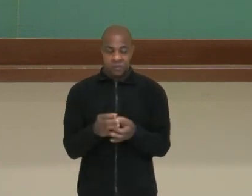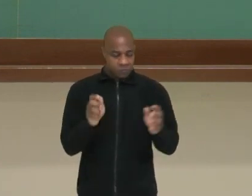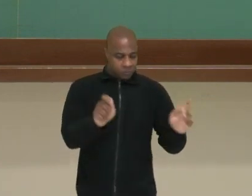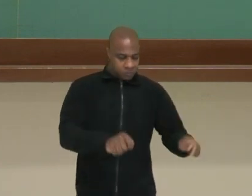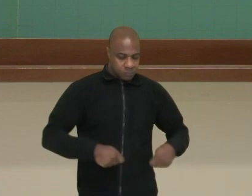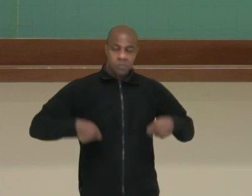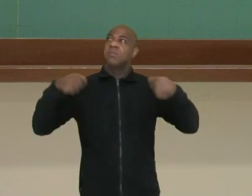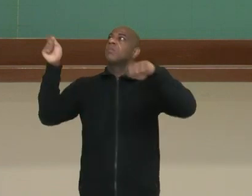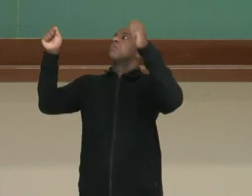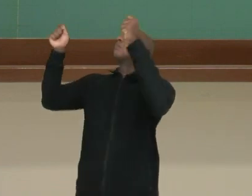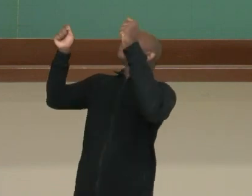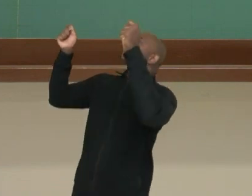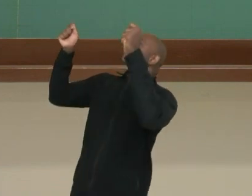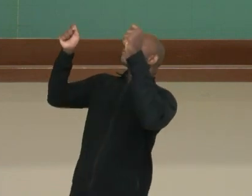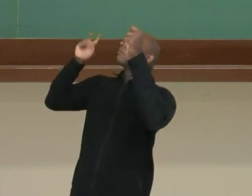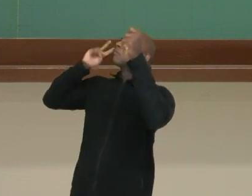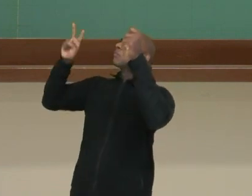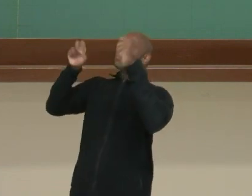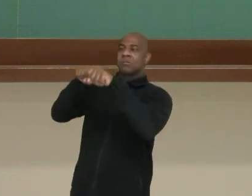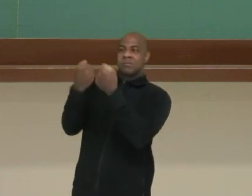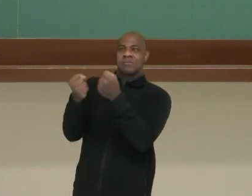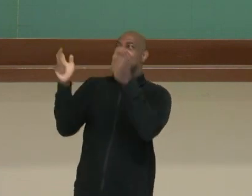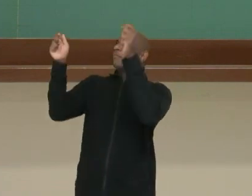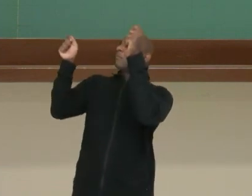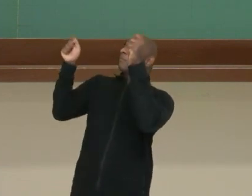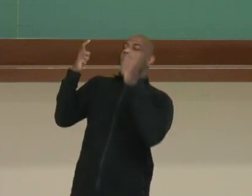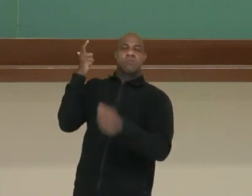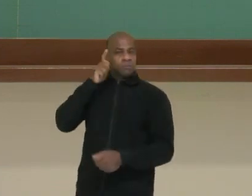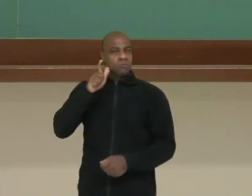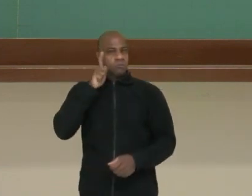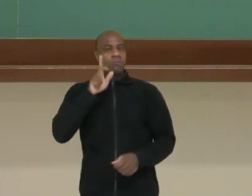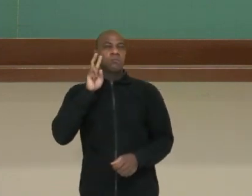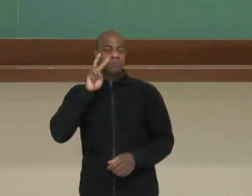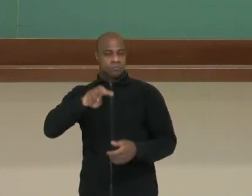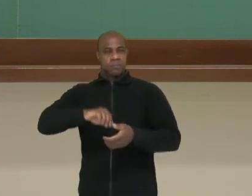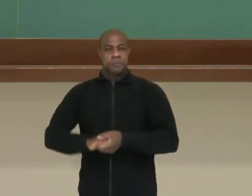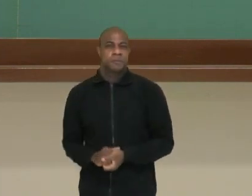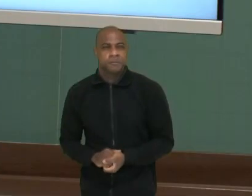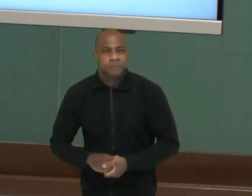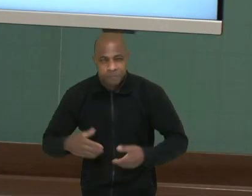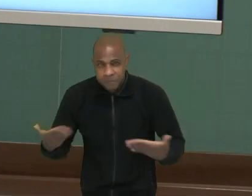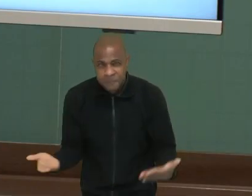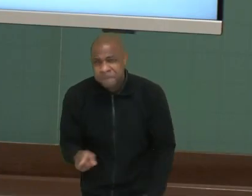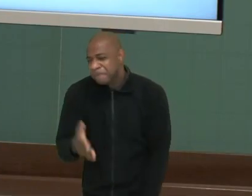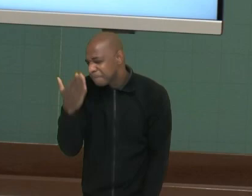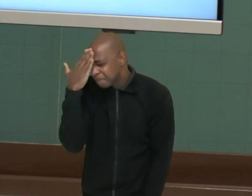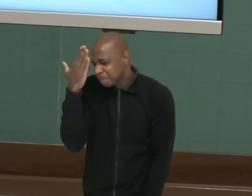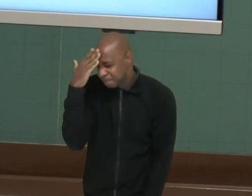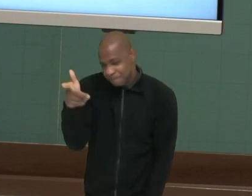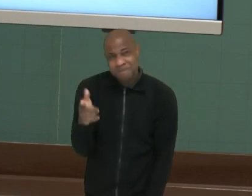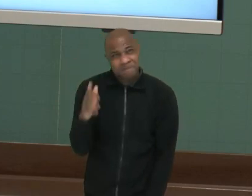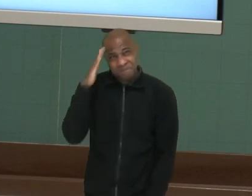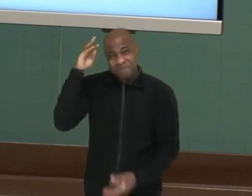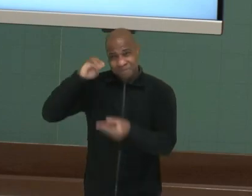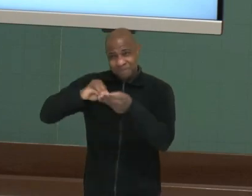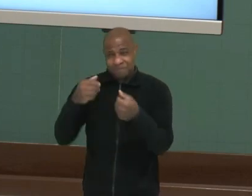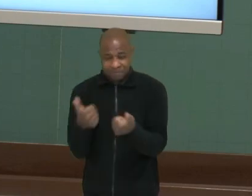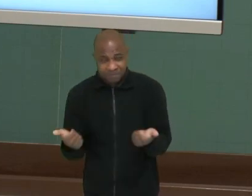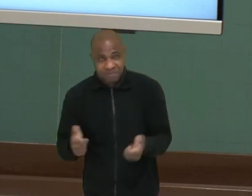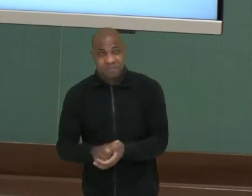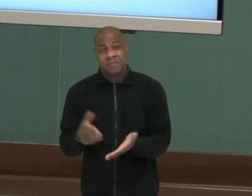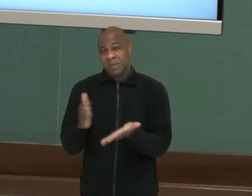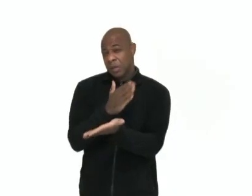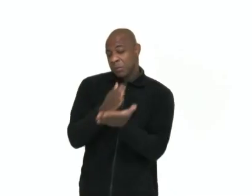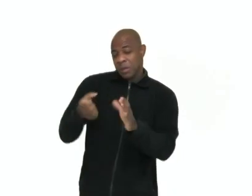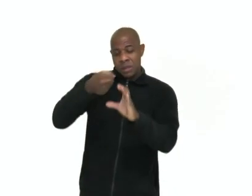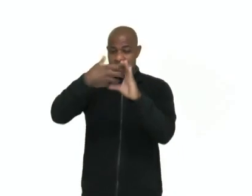ficar o desenho dos ossos. Que legal você compreender isso, né? Olha só. Sabendo que você pegou essa parte, algumas características